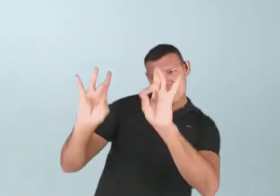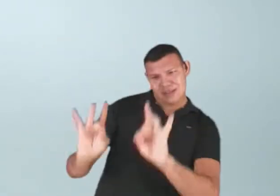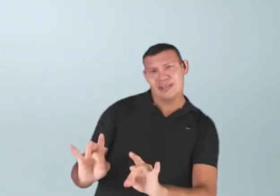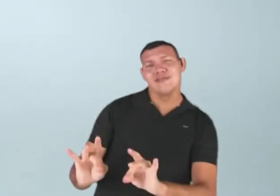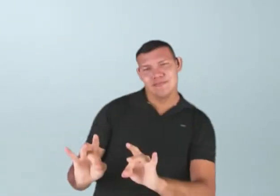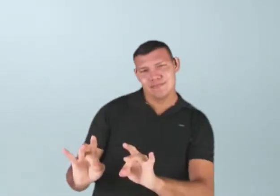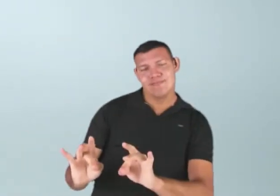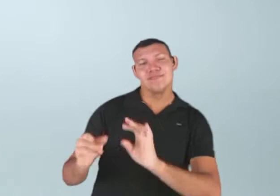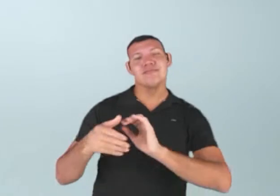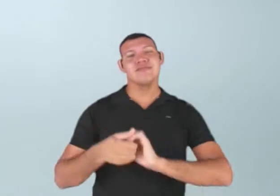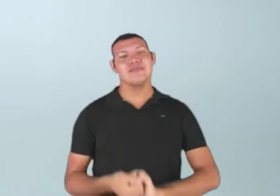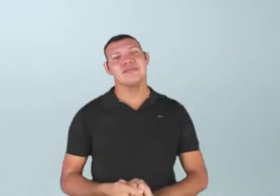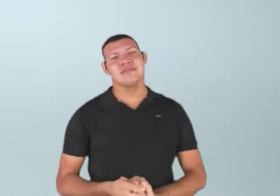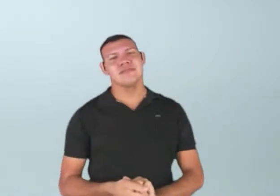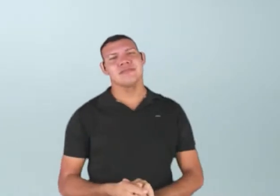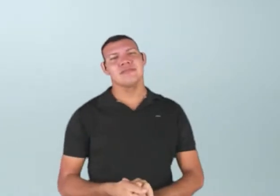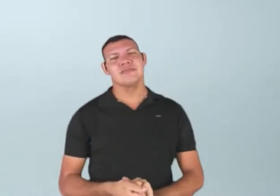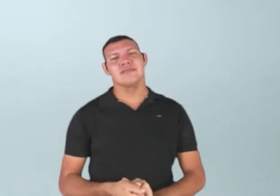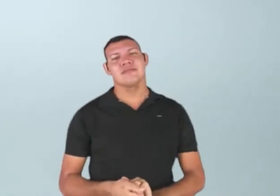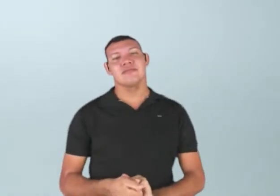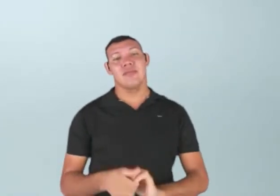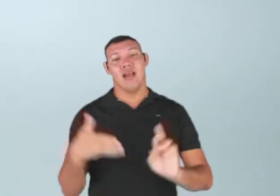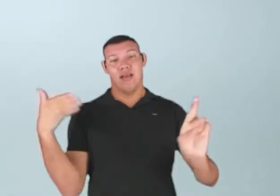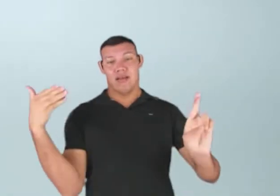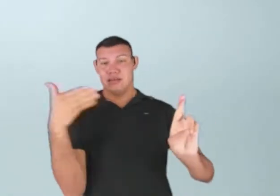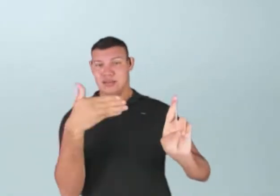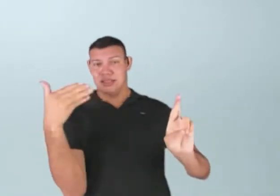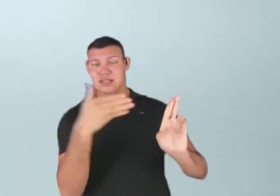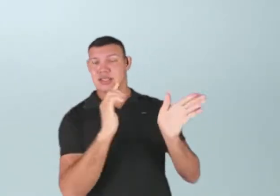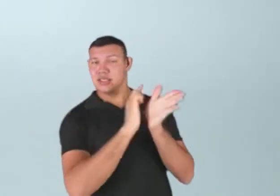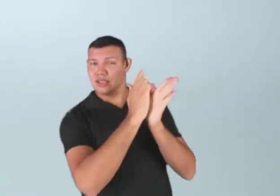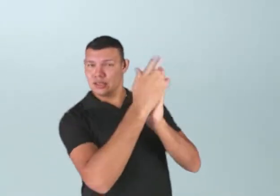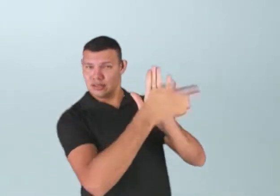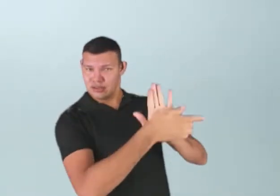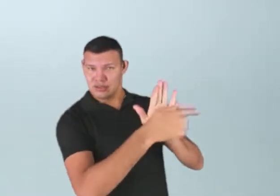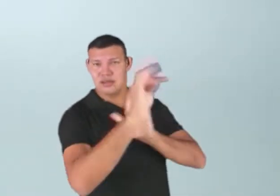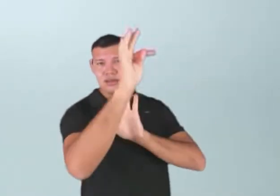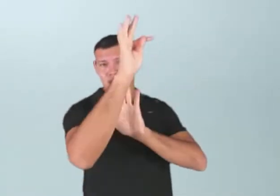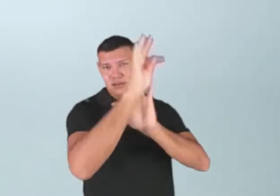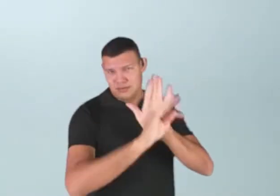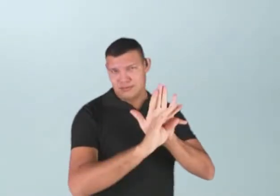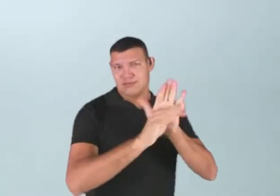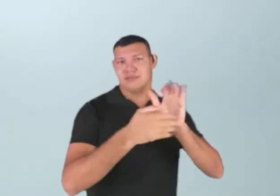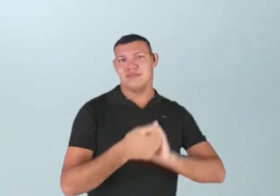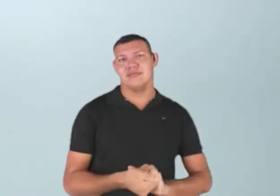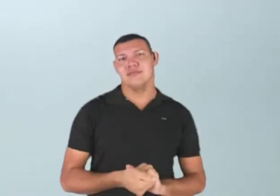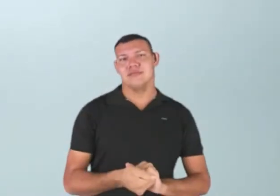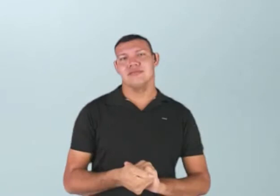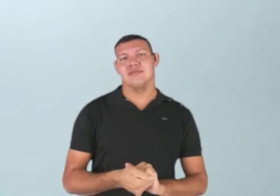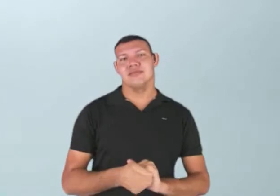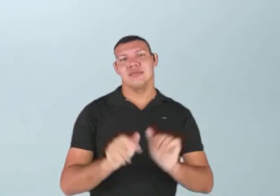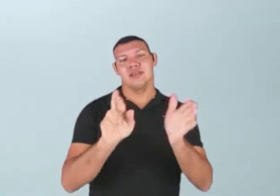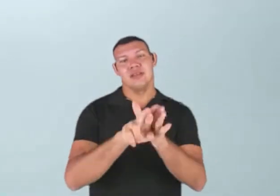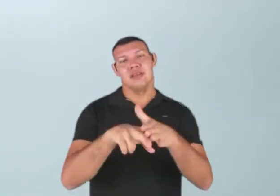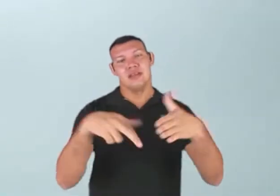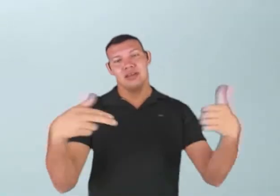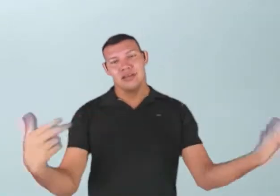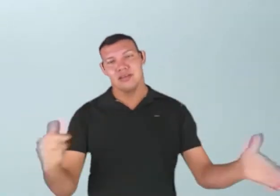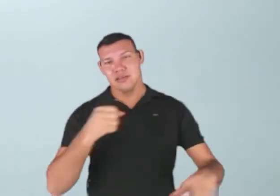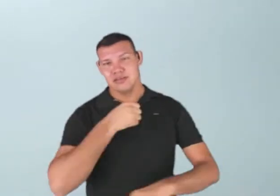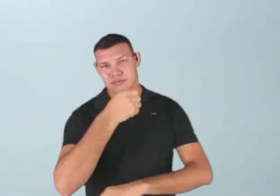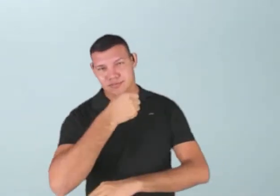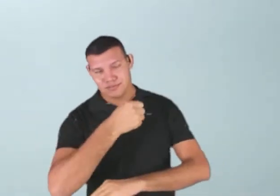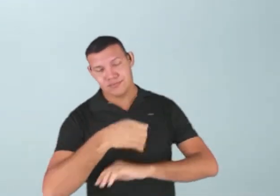em detalhes, o que se refere a esse gênero de textos, da esfera jornalística, como eu